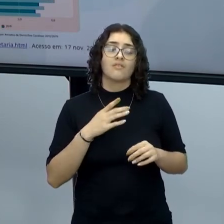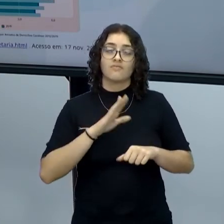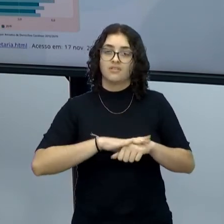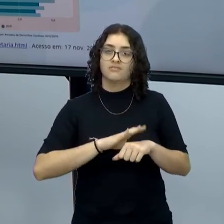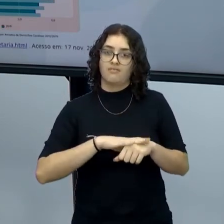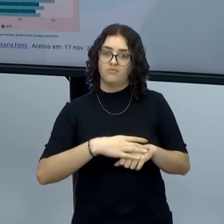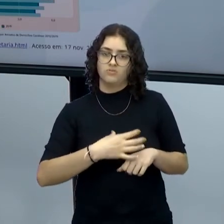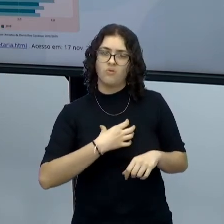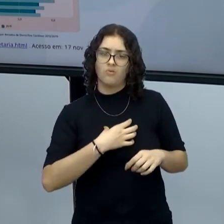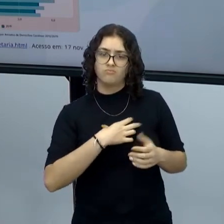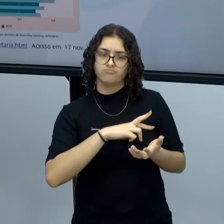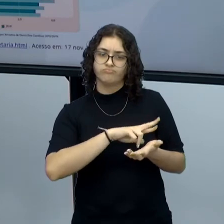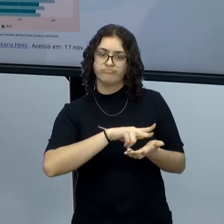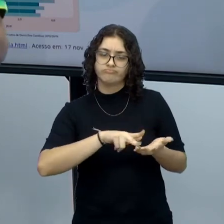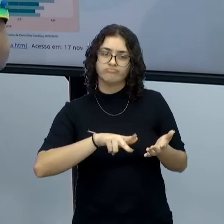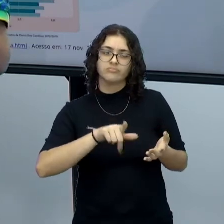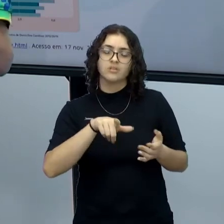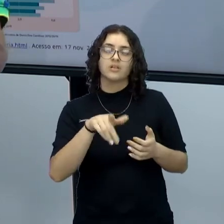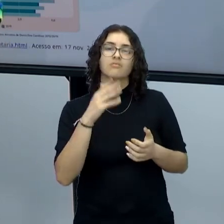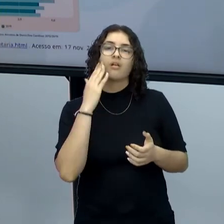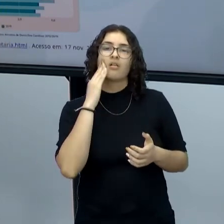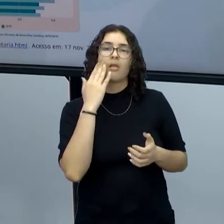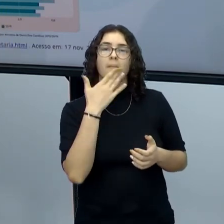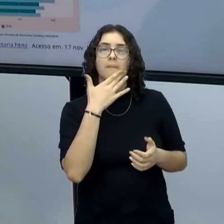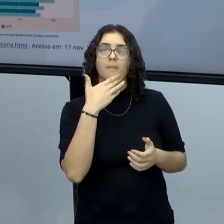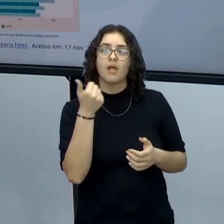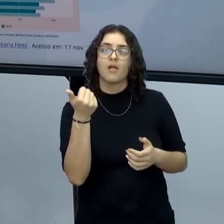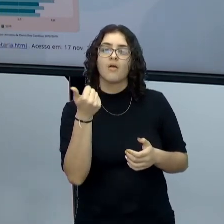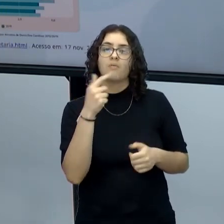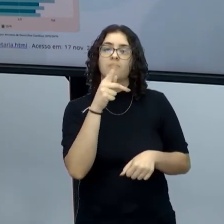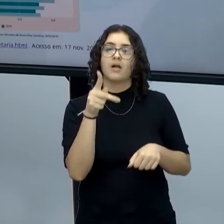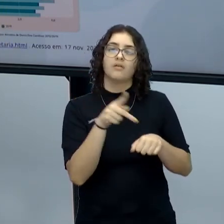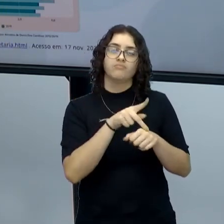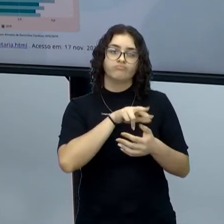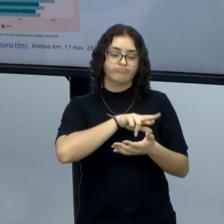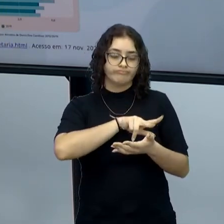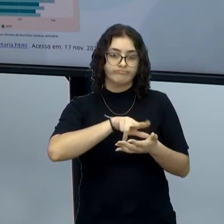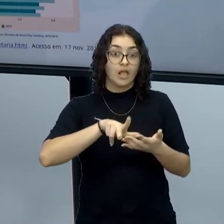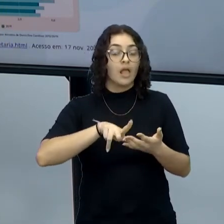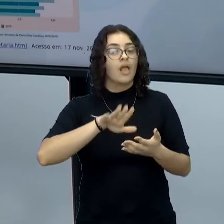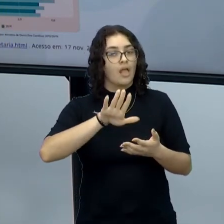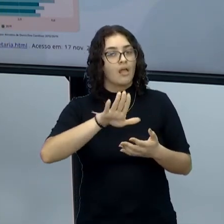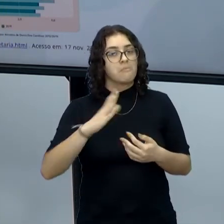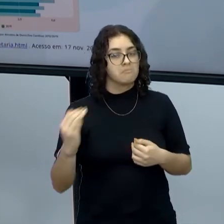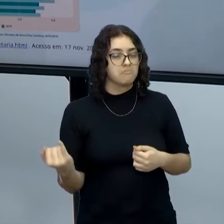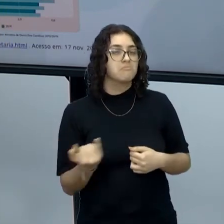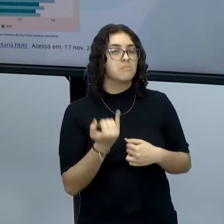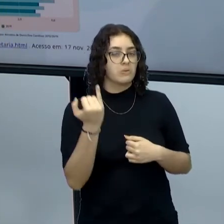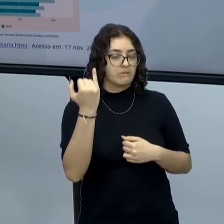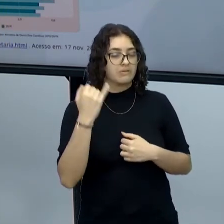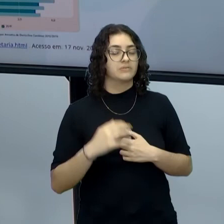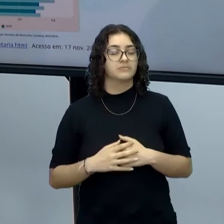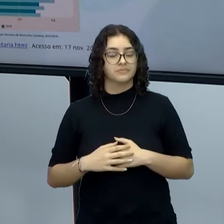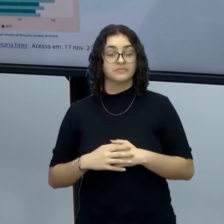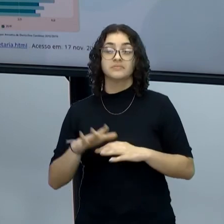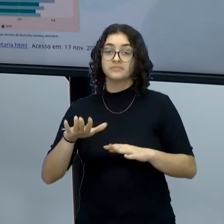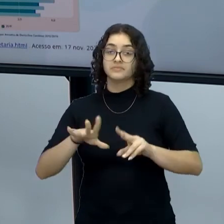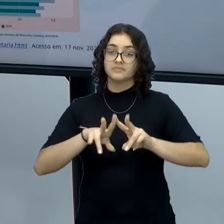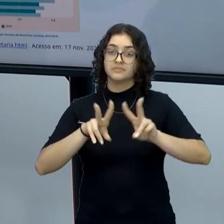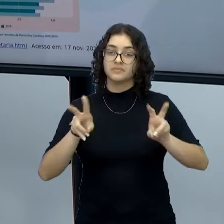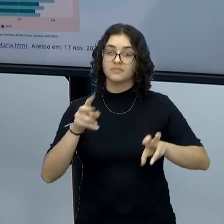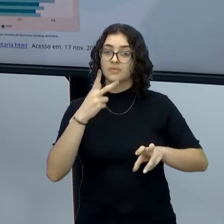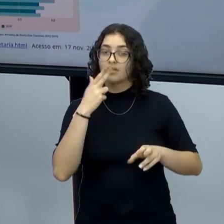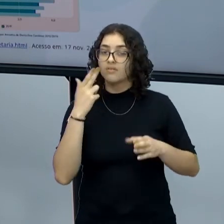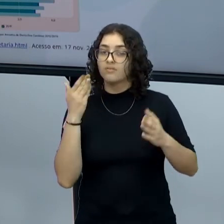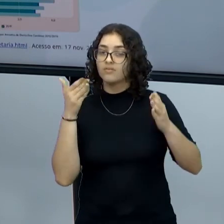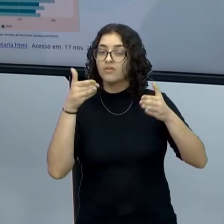né, de conhecer um pouquinho mais esses diversos países, o que eu acho bem importante, né? Esse assunto tem mais